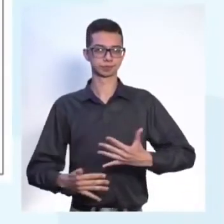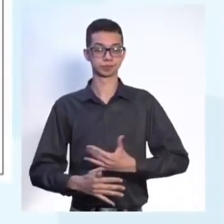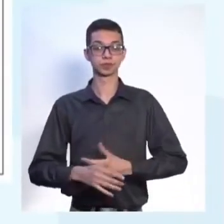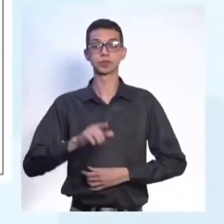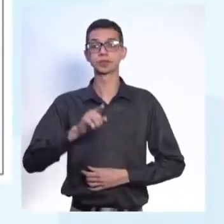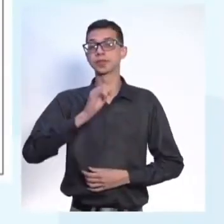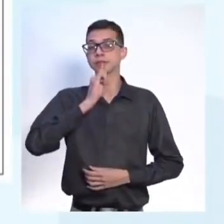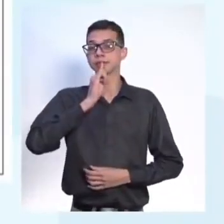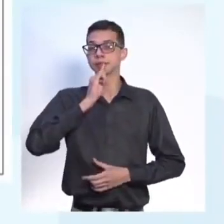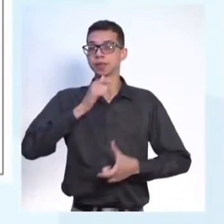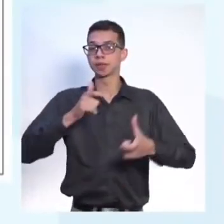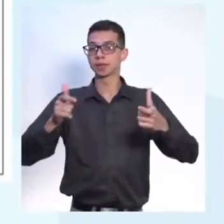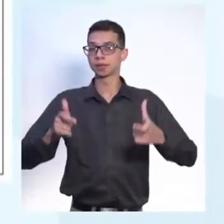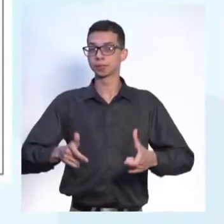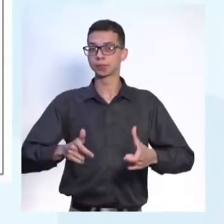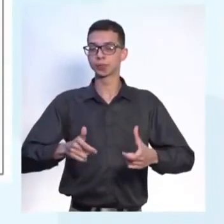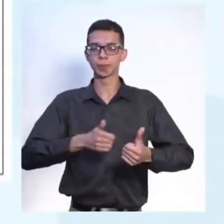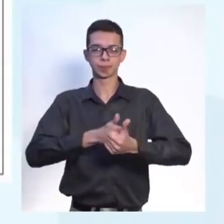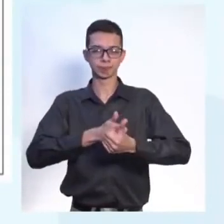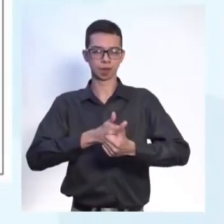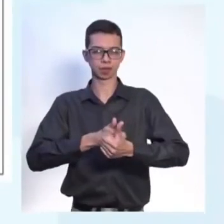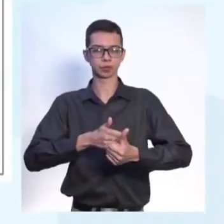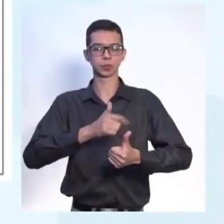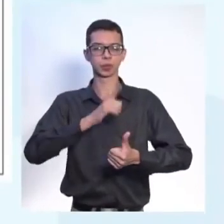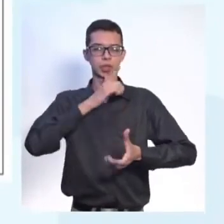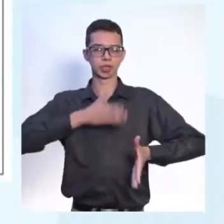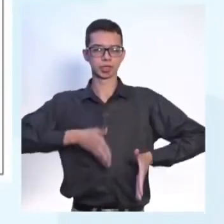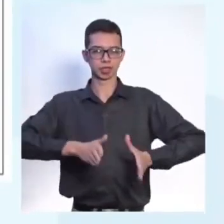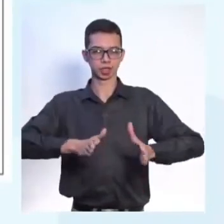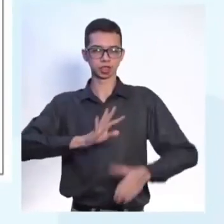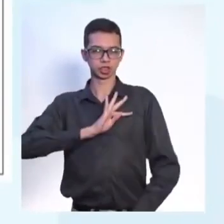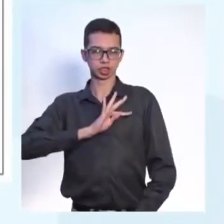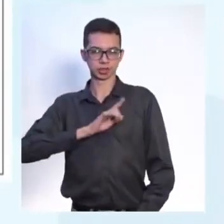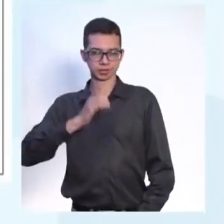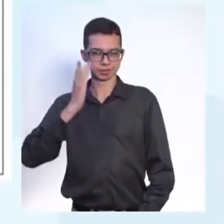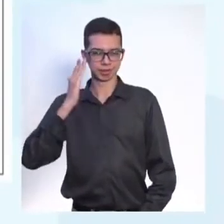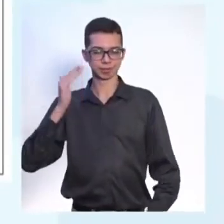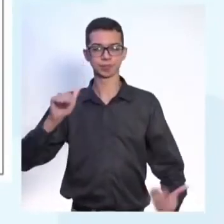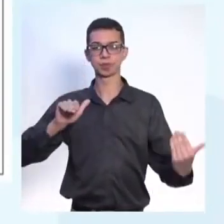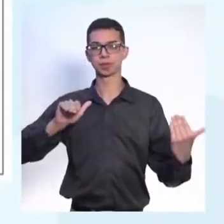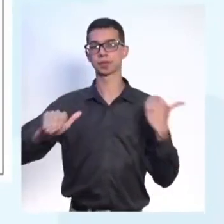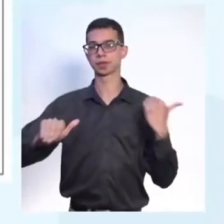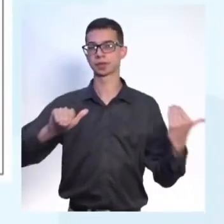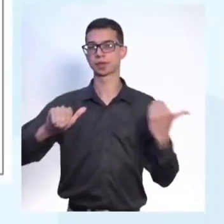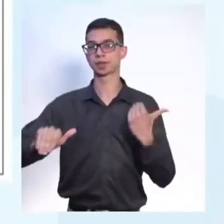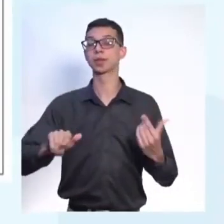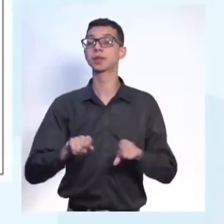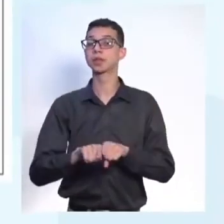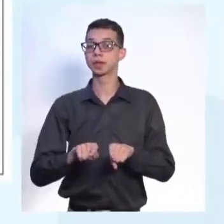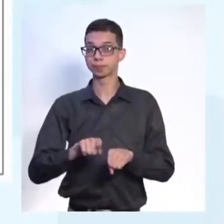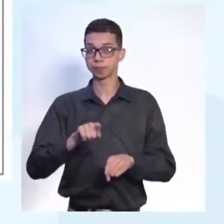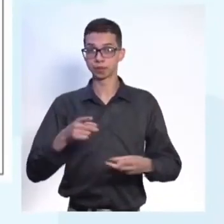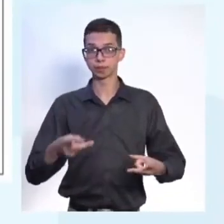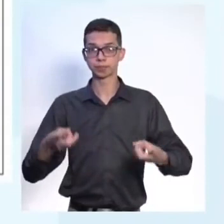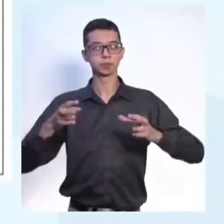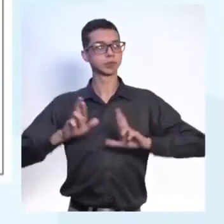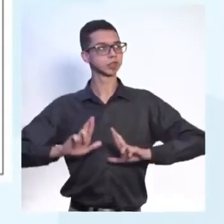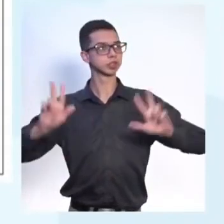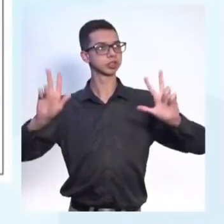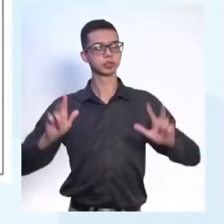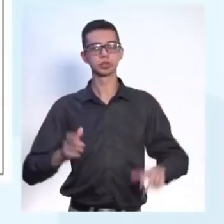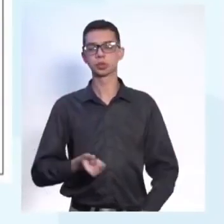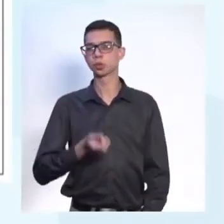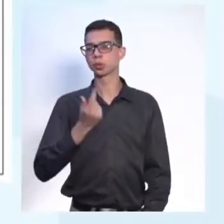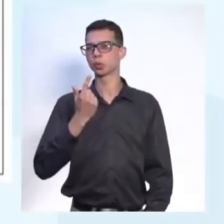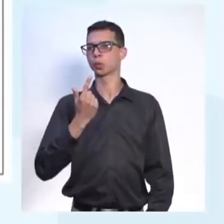passa aqui nas marginais, né, Marginal Pinheiros, Marginal Tietê, você também vê aí esse contraste, quando você anda pela cidade,